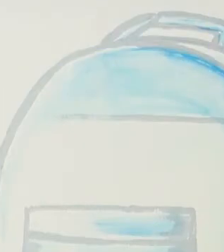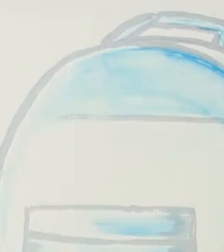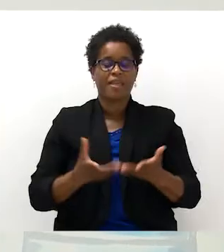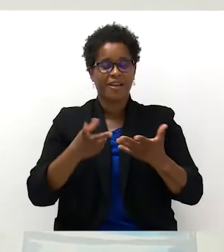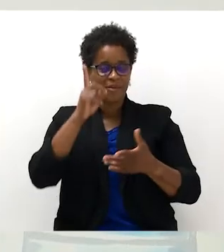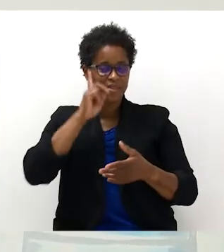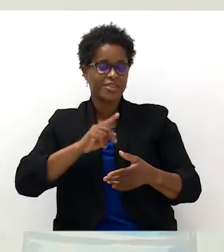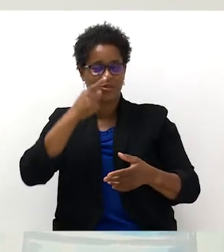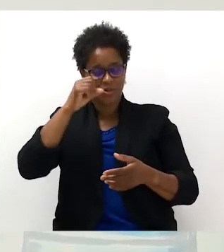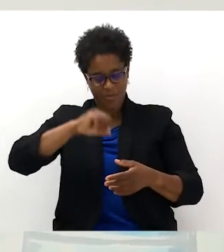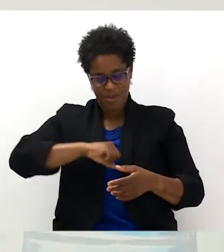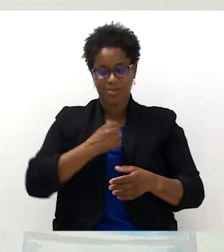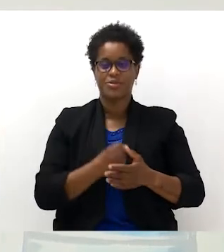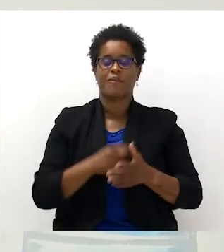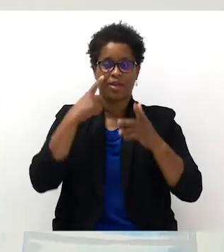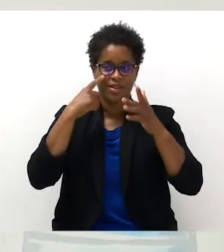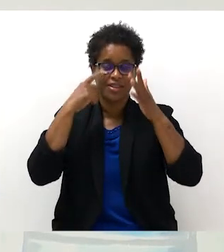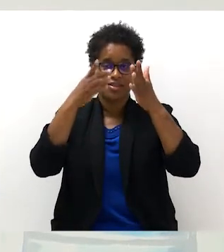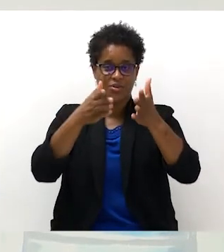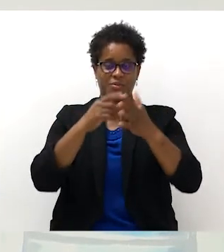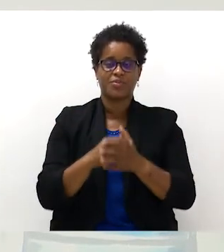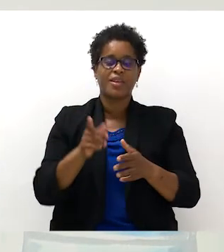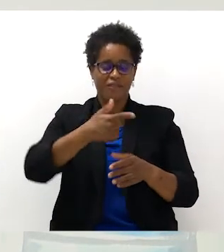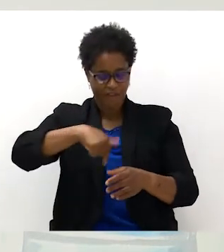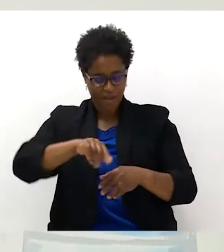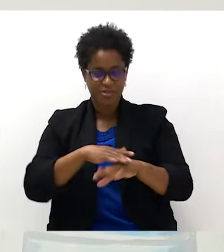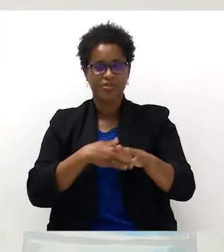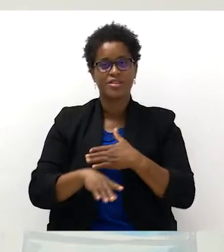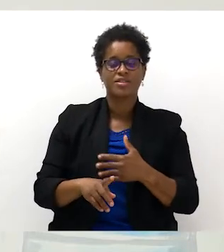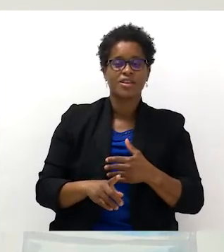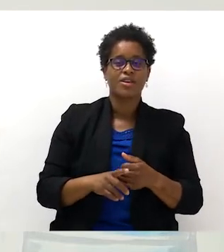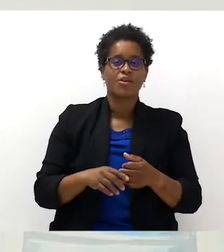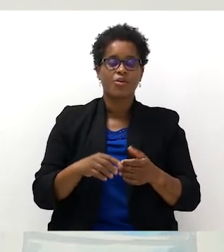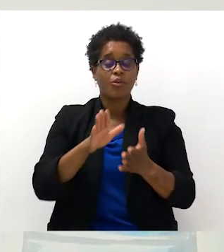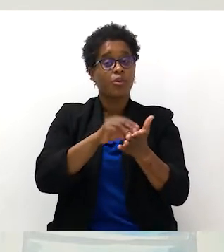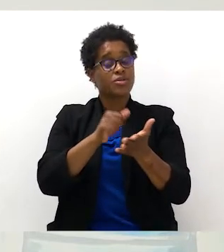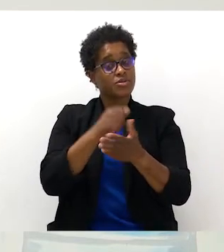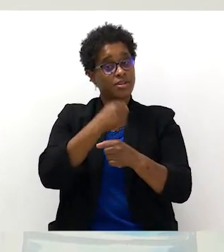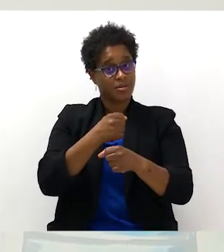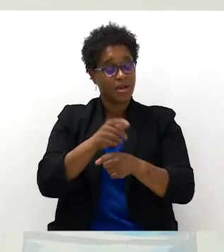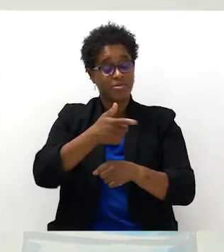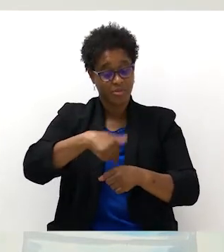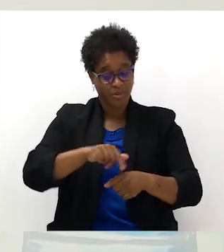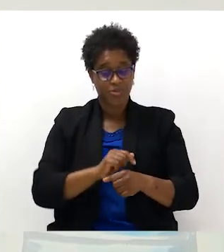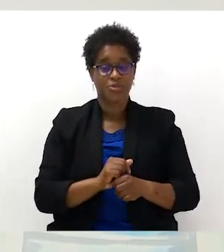Minhas meninas e meus meninos, prestem atenção. Vamos fazer a correção do nosso exercício.